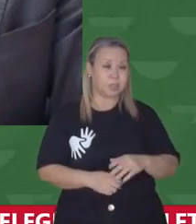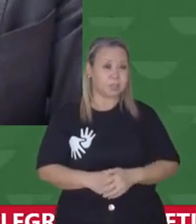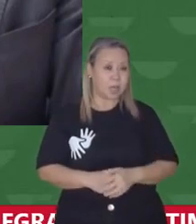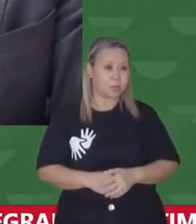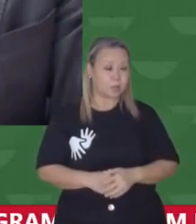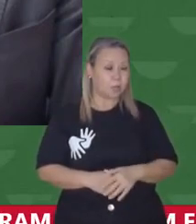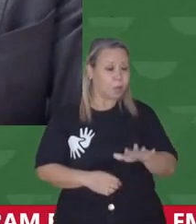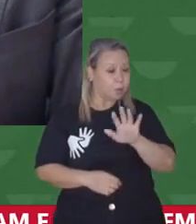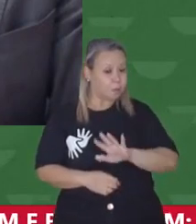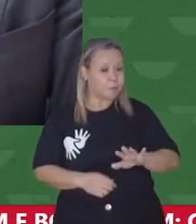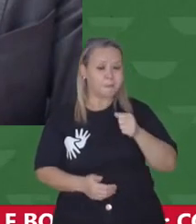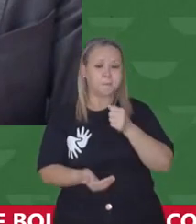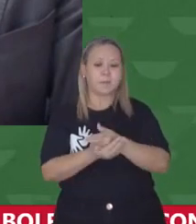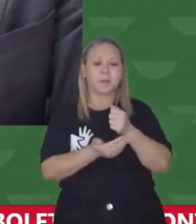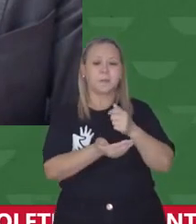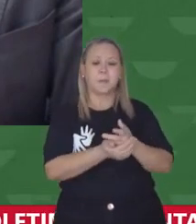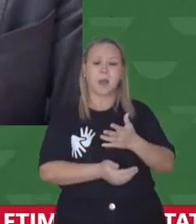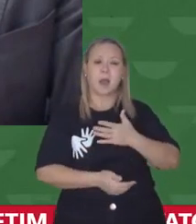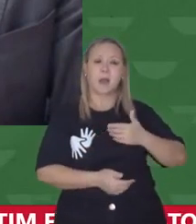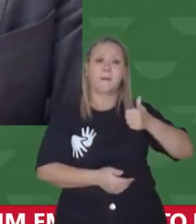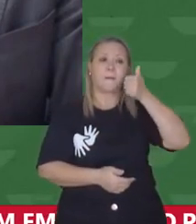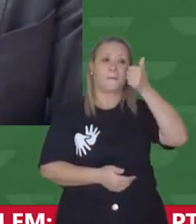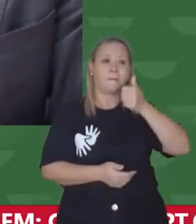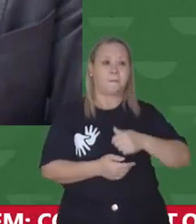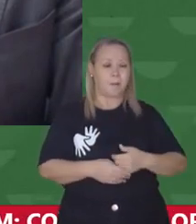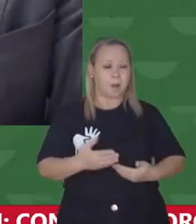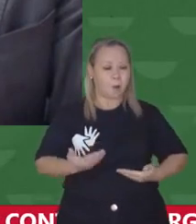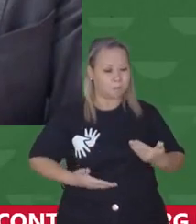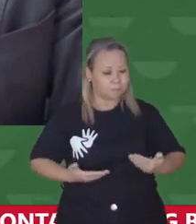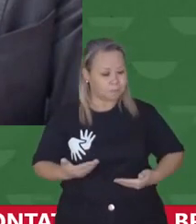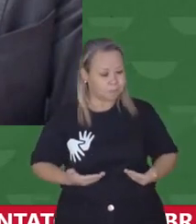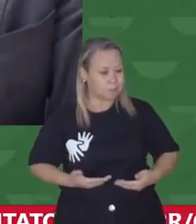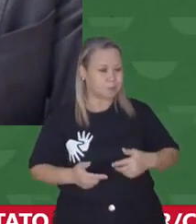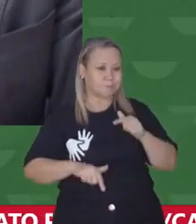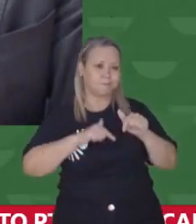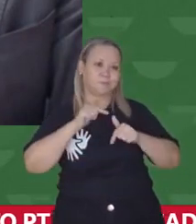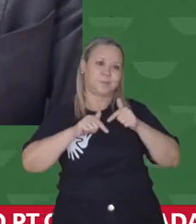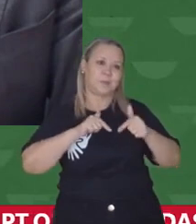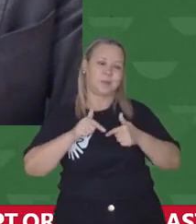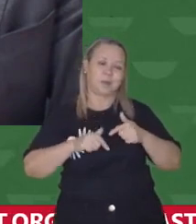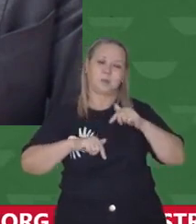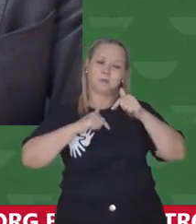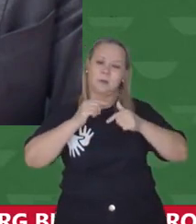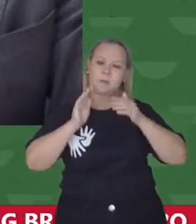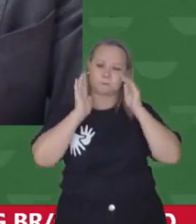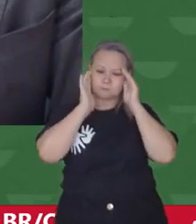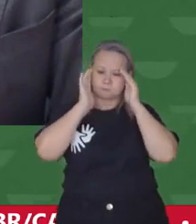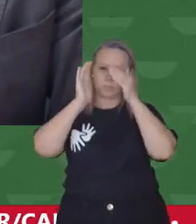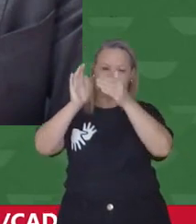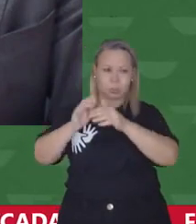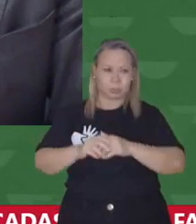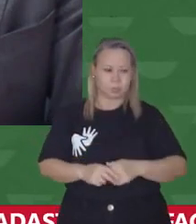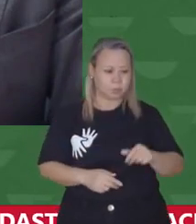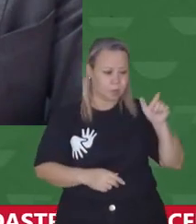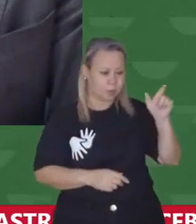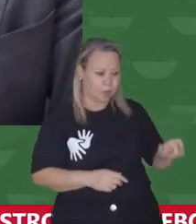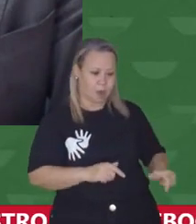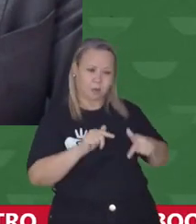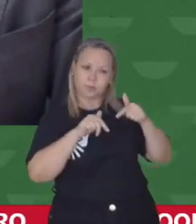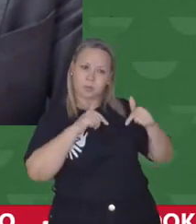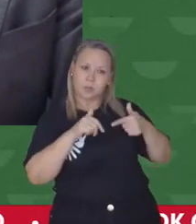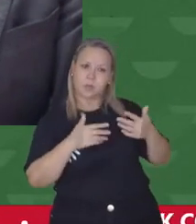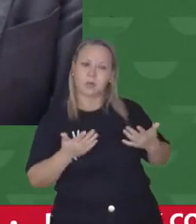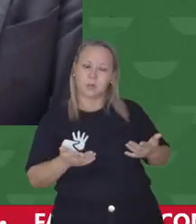que paga muito melhor o prestador de serviço, né? Então é um trabalho muito mais digno para o prestador de serviço, ao